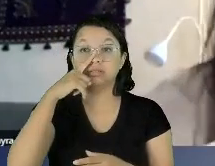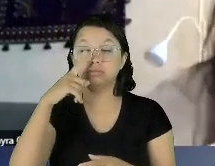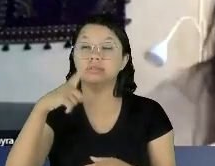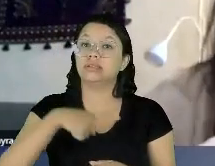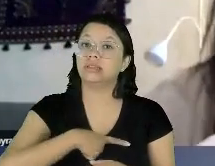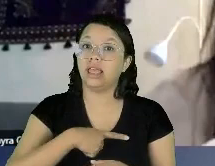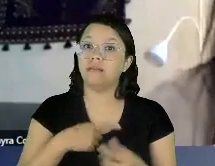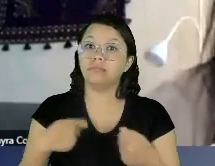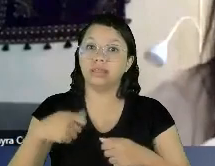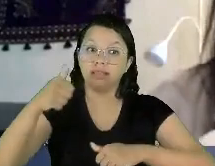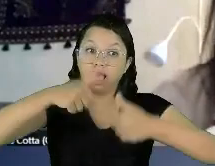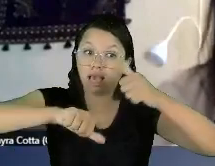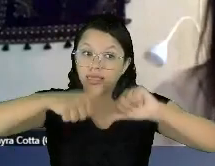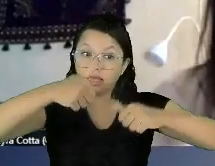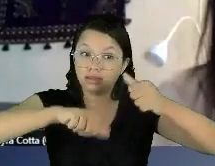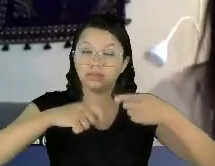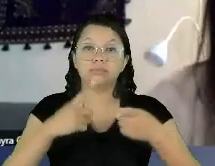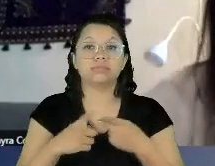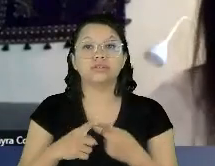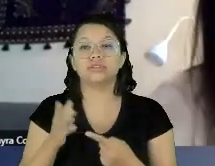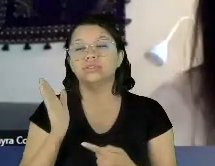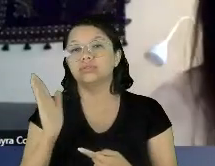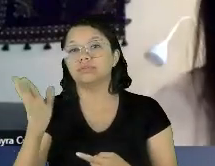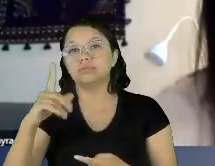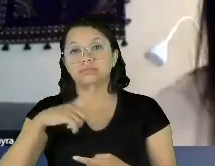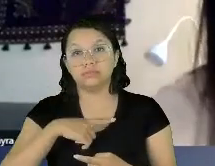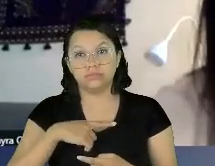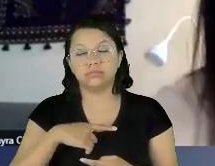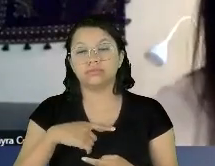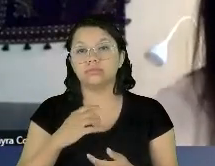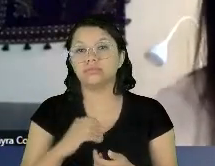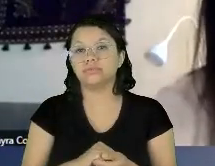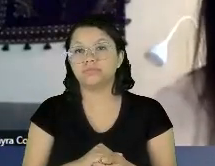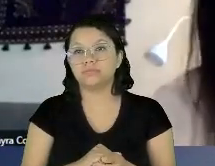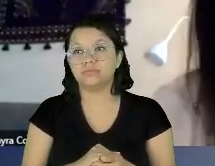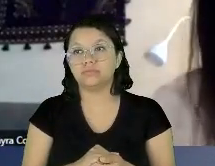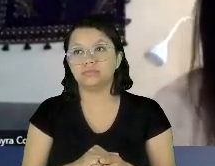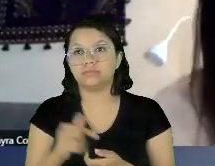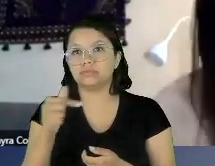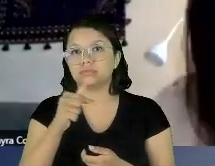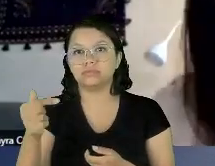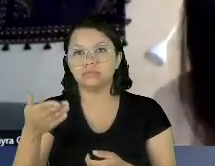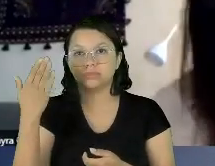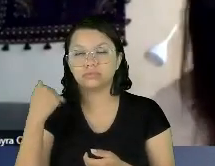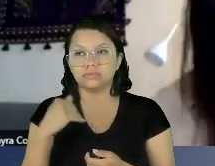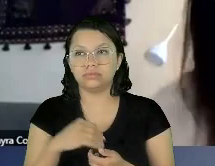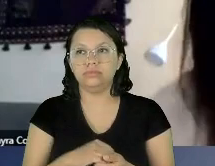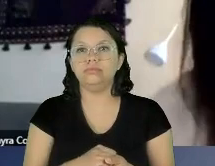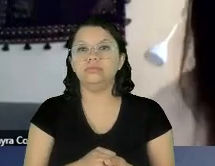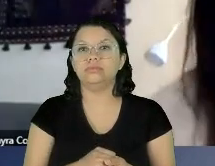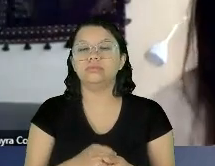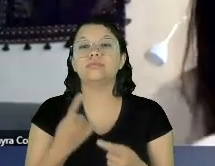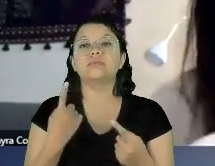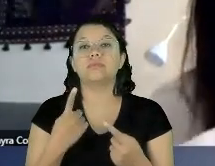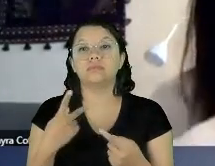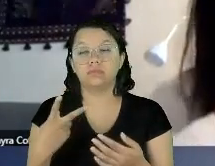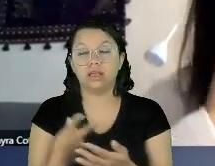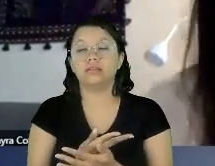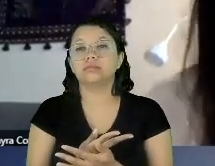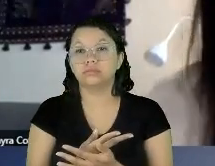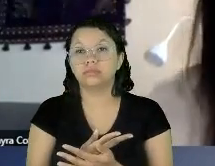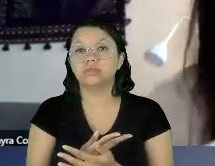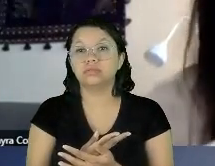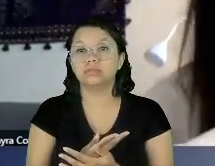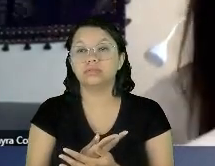gente corre e que precisa ser analisado, inclusive porque já tivemos recentemente, inclusive na semana passada,